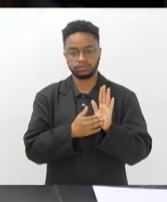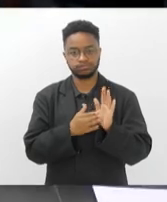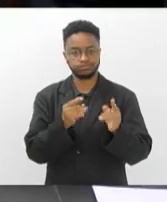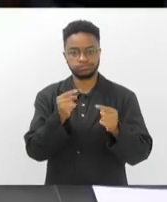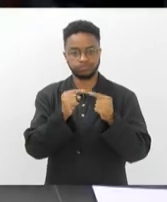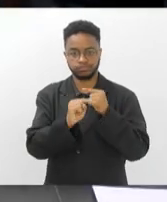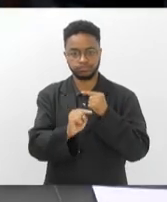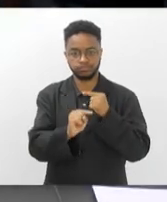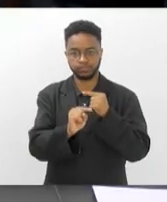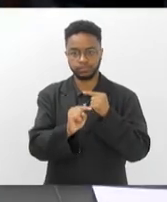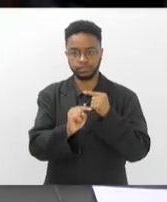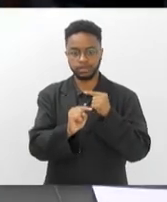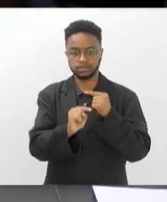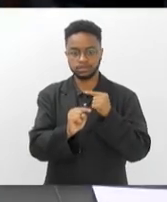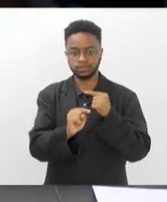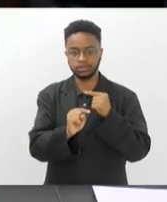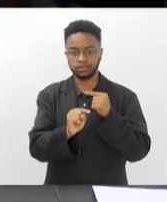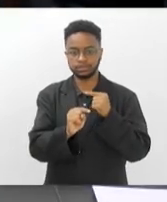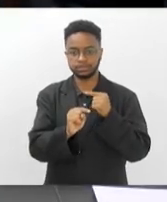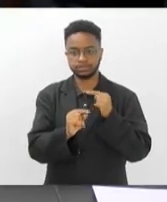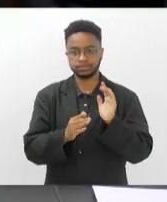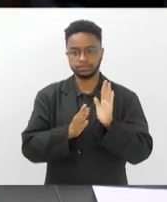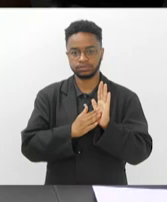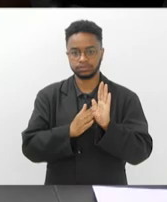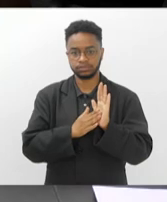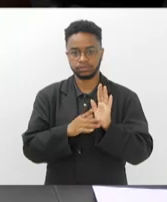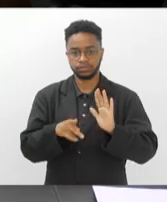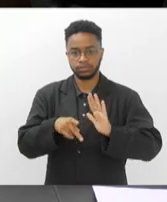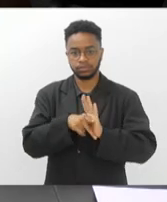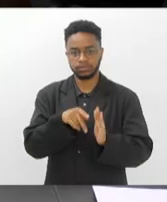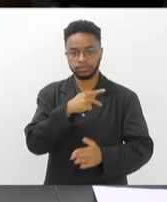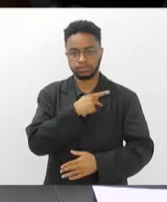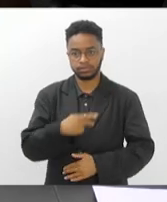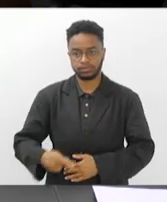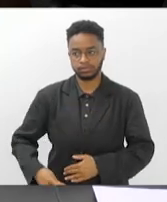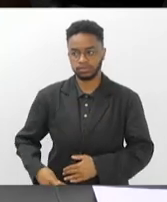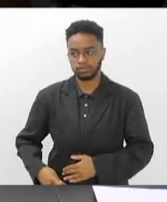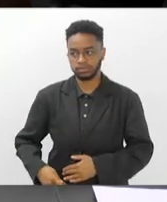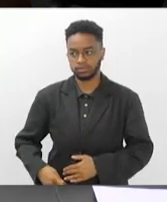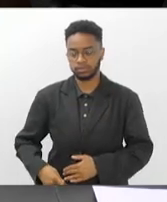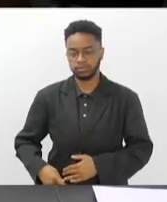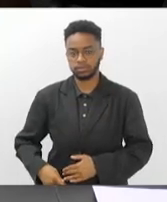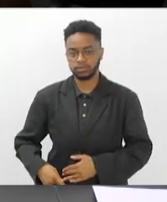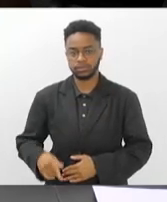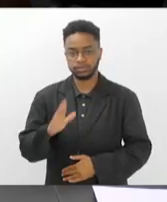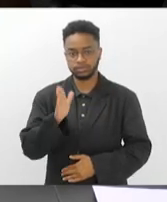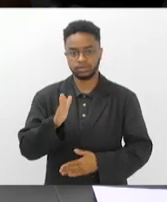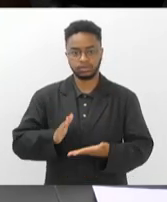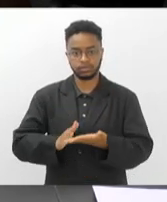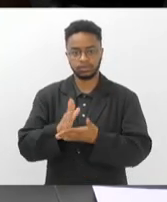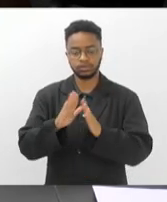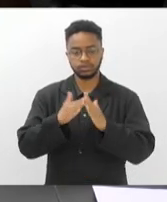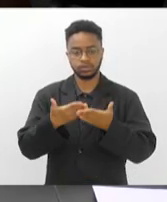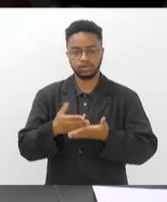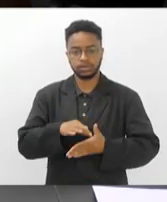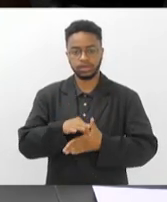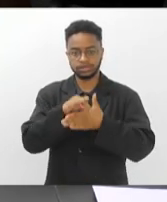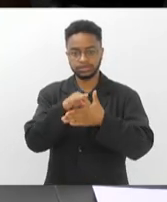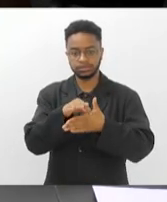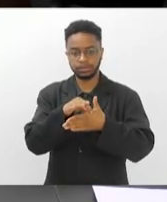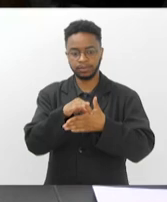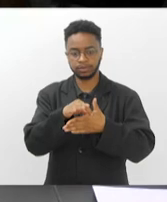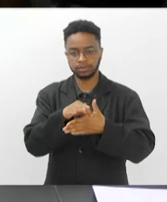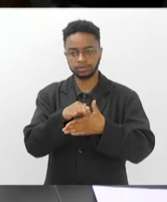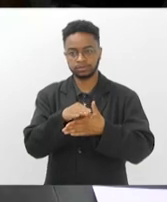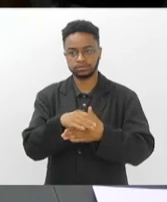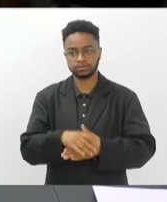contemplava a proposta da presidência aprovada no Colégio de Líderes. Era para